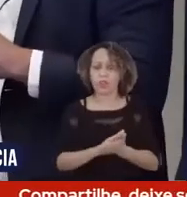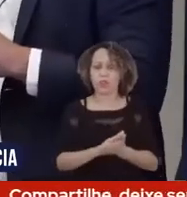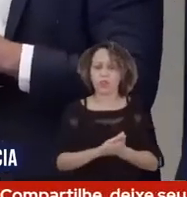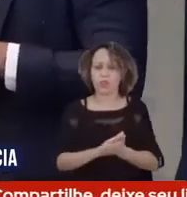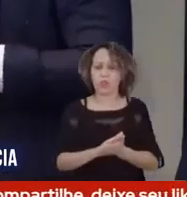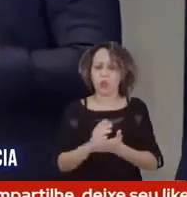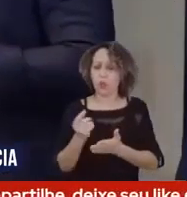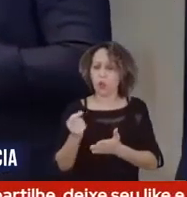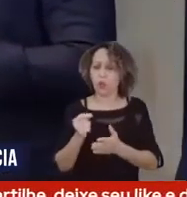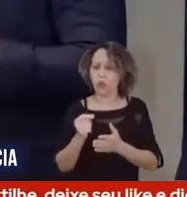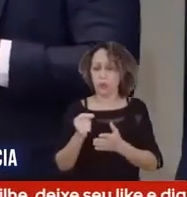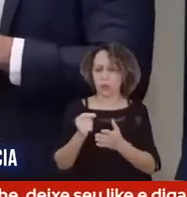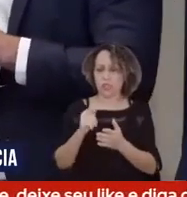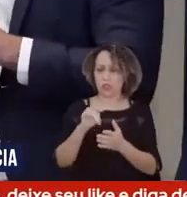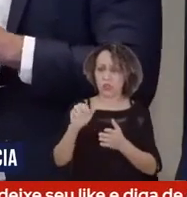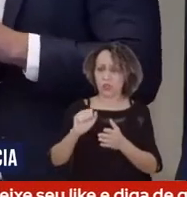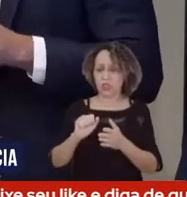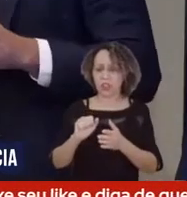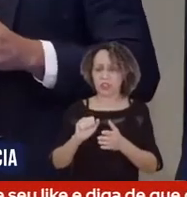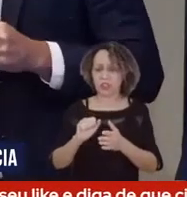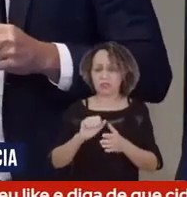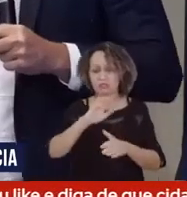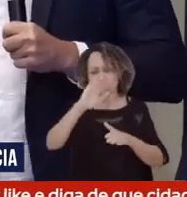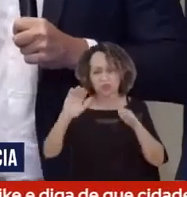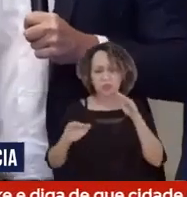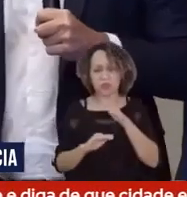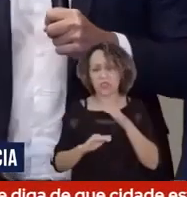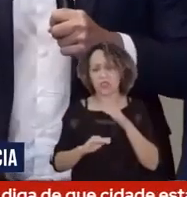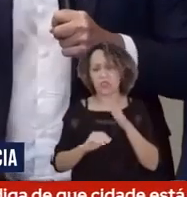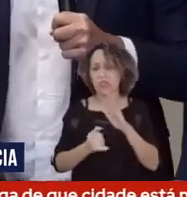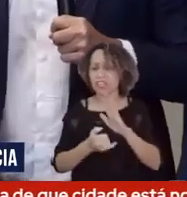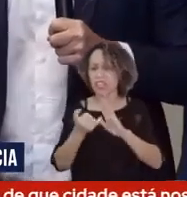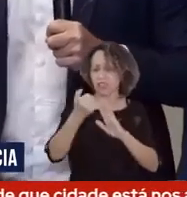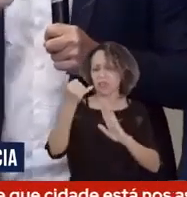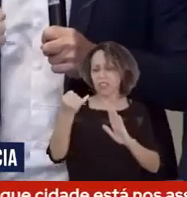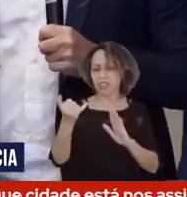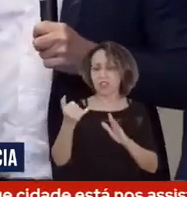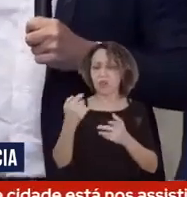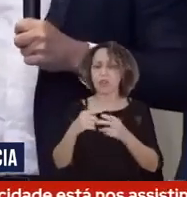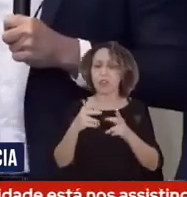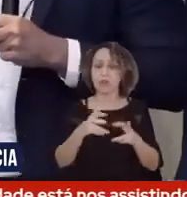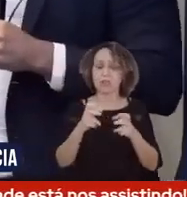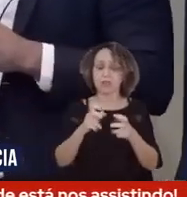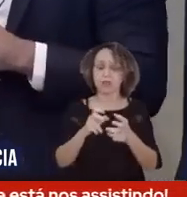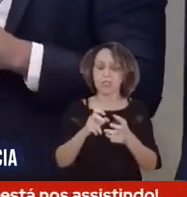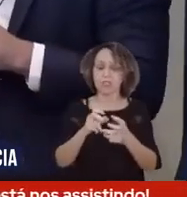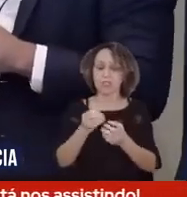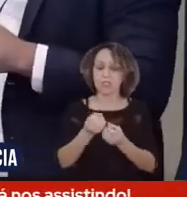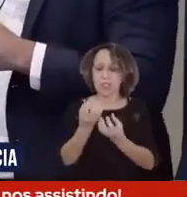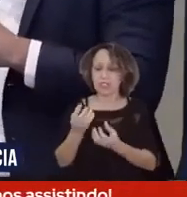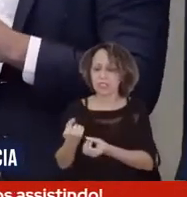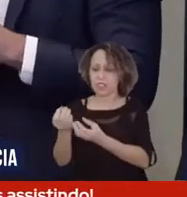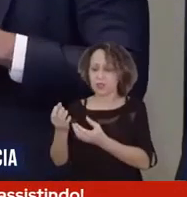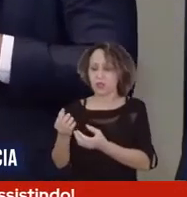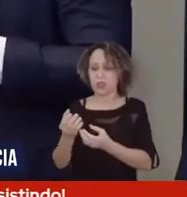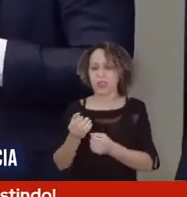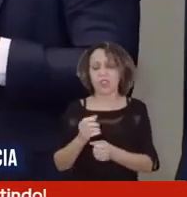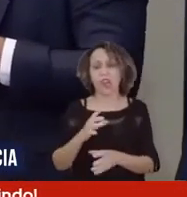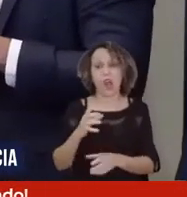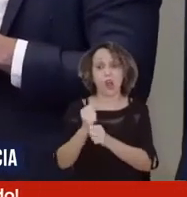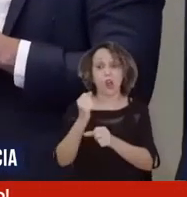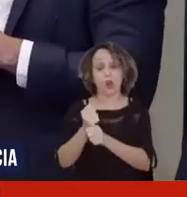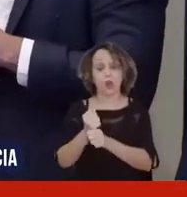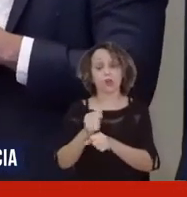a Petrobras distribuía dividendos, mas ela tinha espírito público. E eu pergunto, presidente, você sabe os números